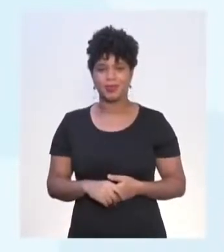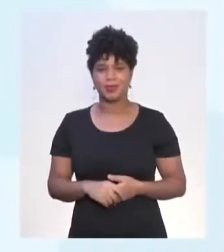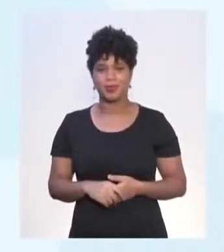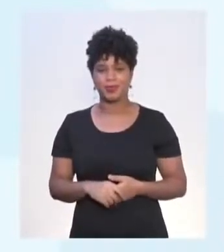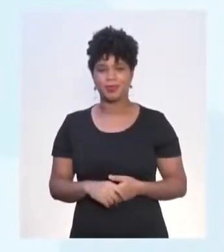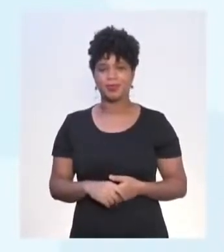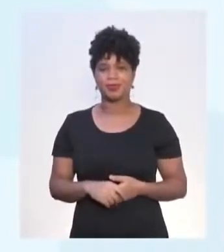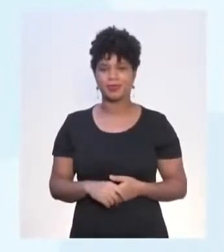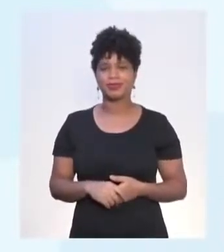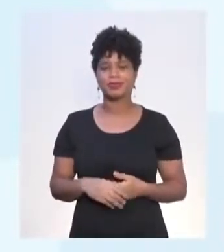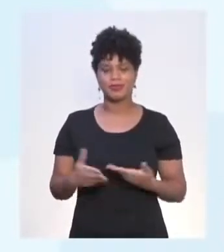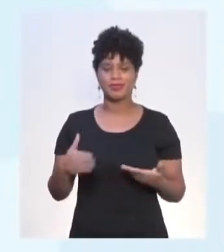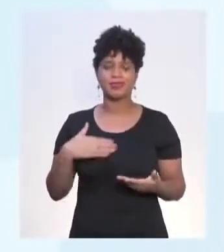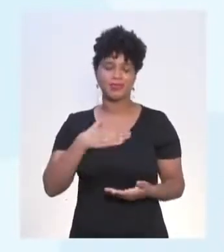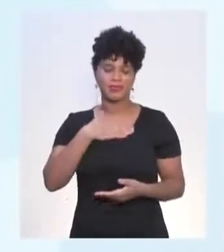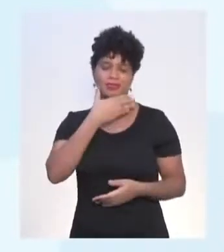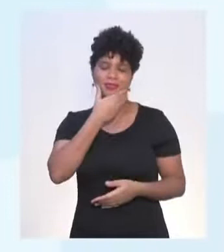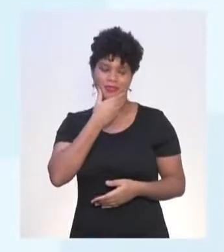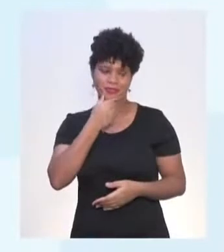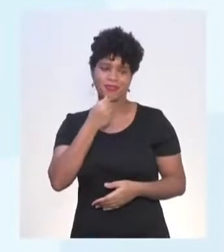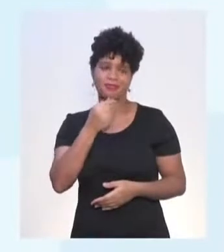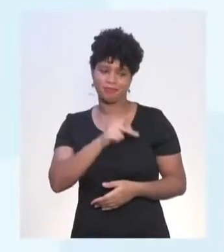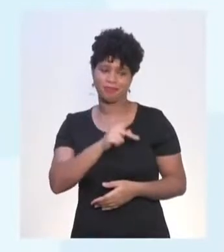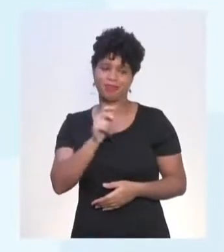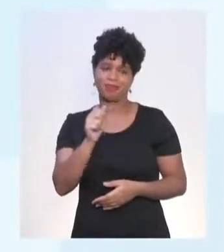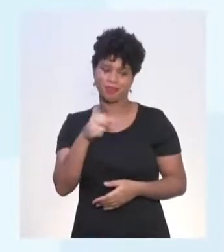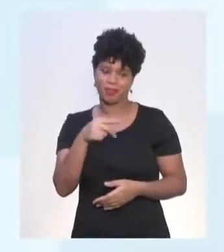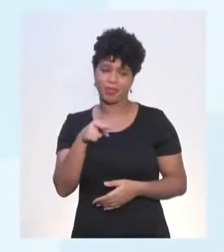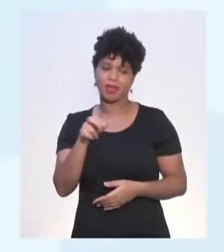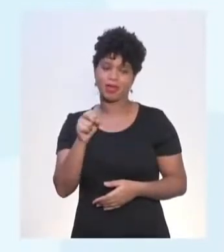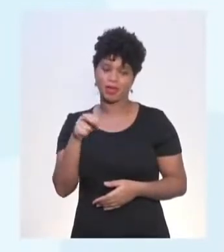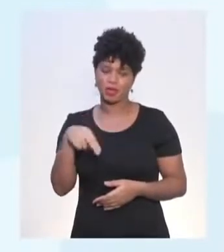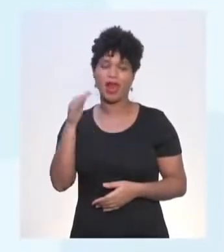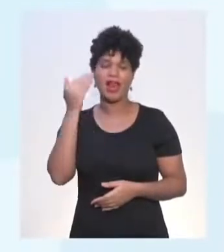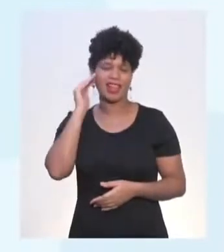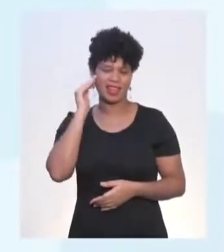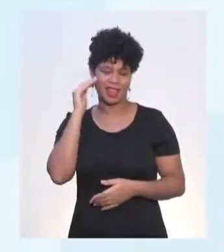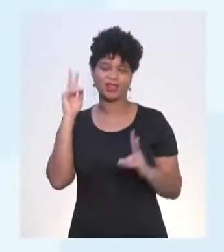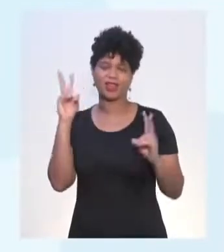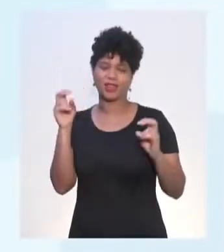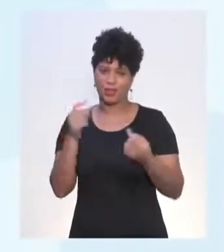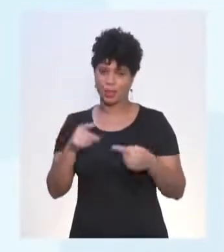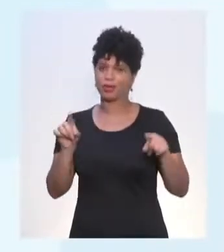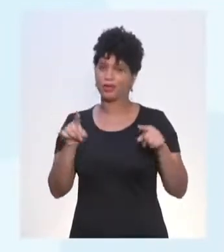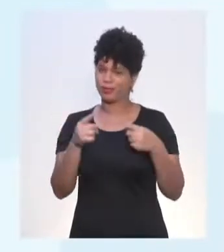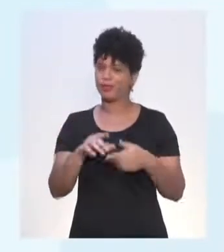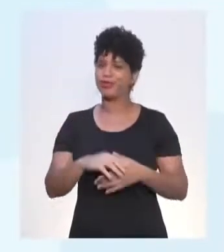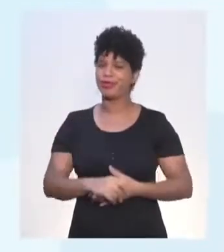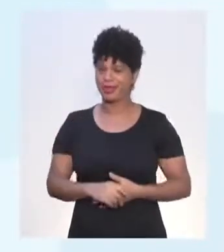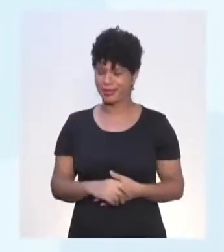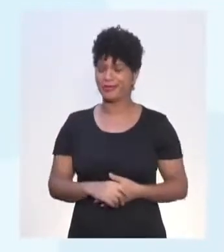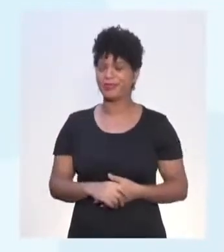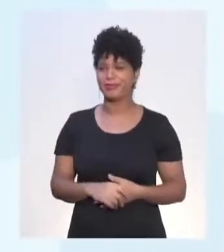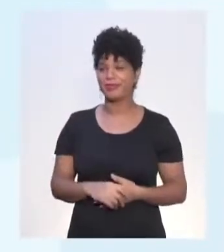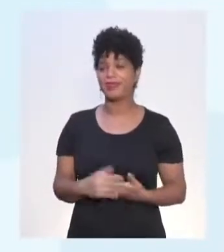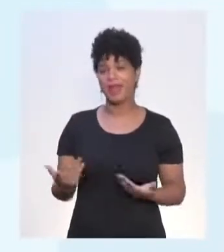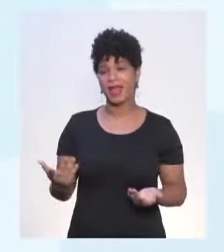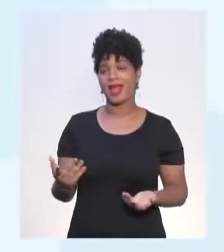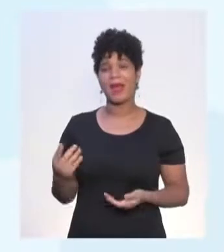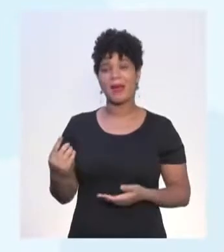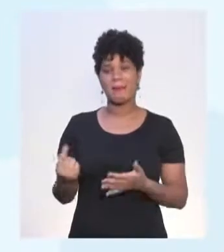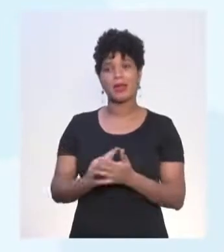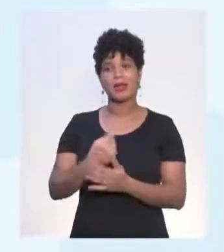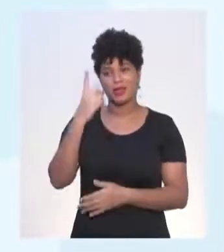e é por isso que eu trago o professor Anderson Vitor que é pelo mestre da música que tem essa pergunta mais